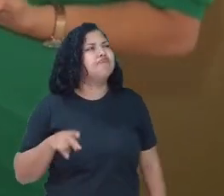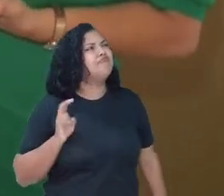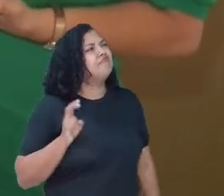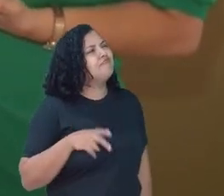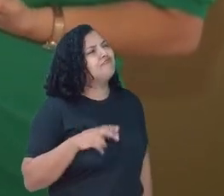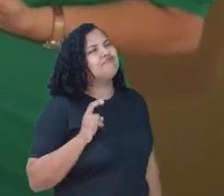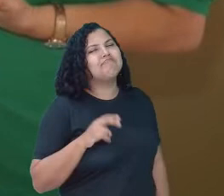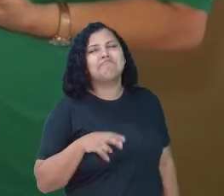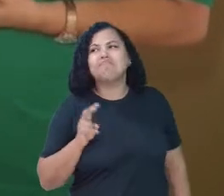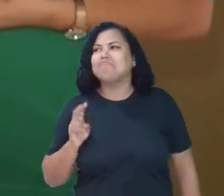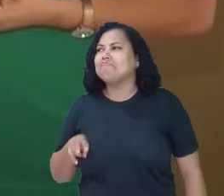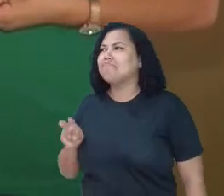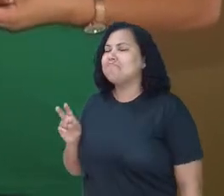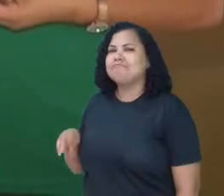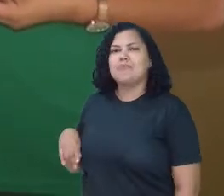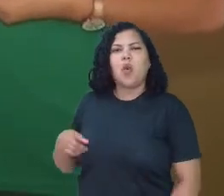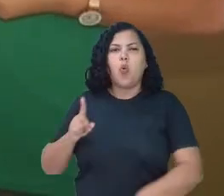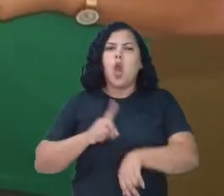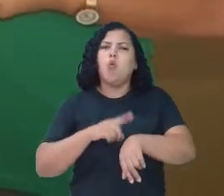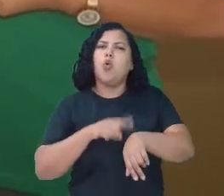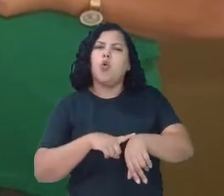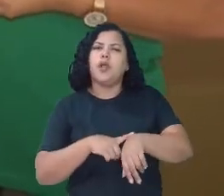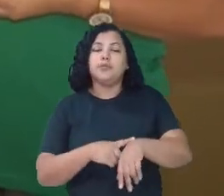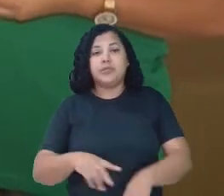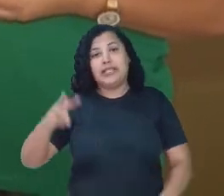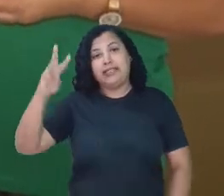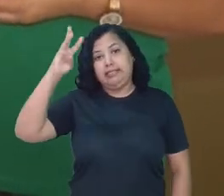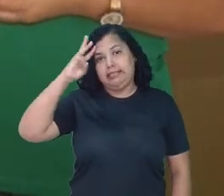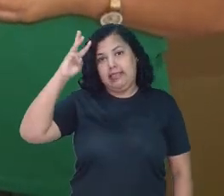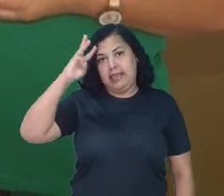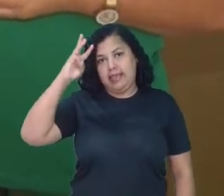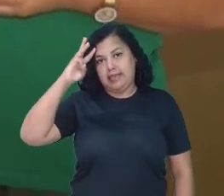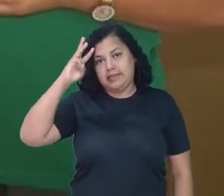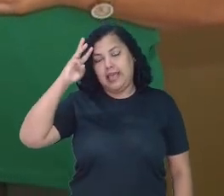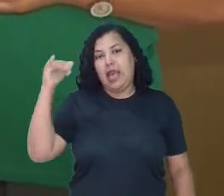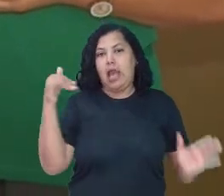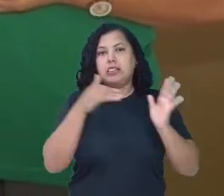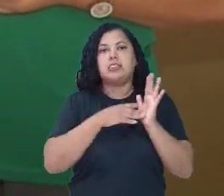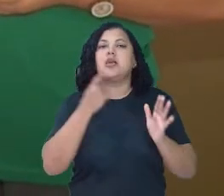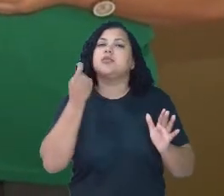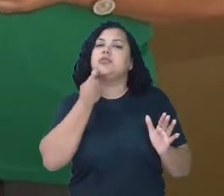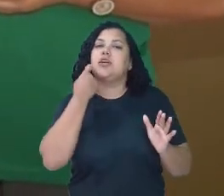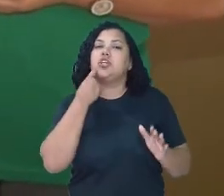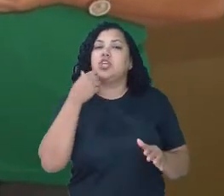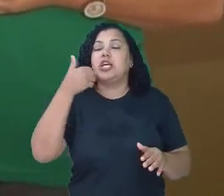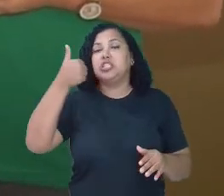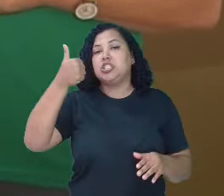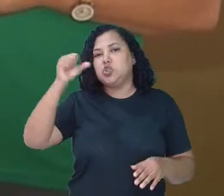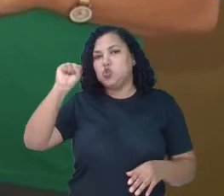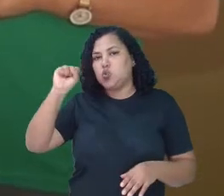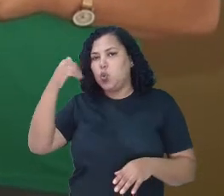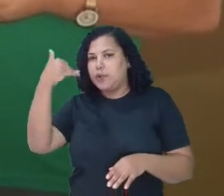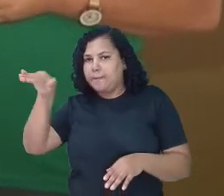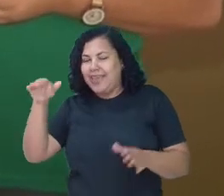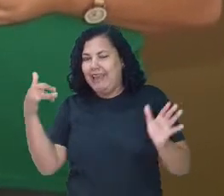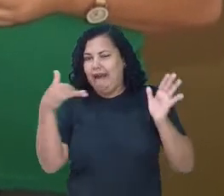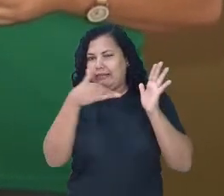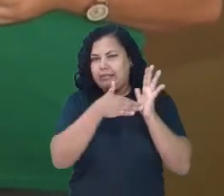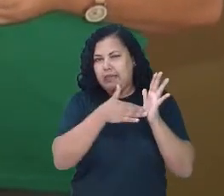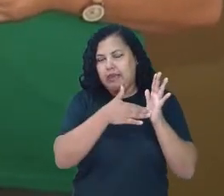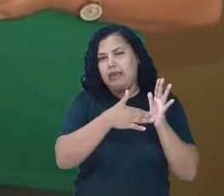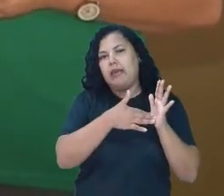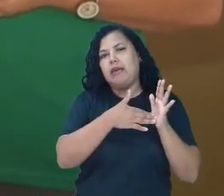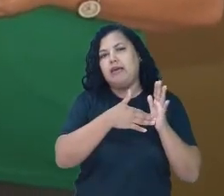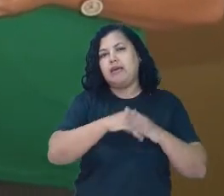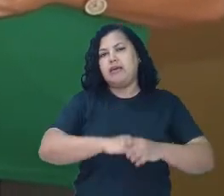em que horário? Nós funcionamos de terça a sexta, das 8h30 às 17 horas. E sábados,